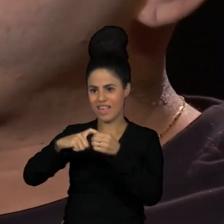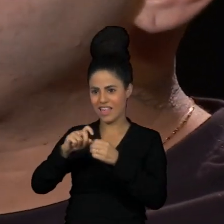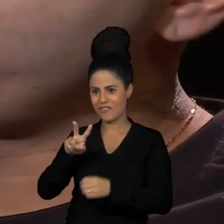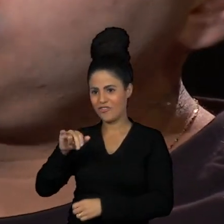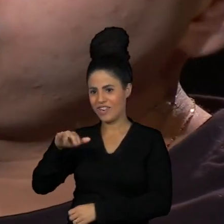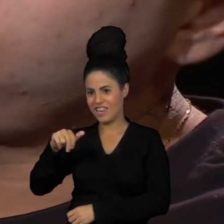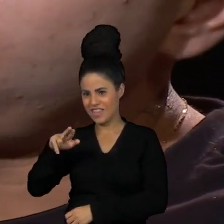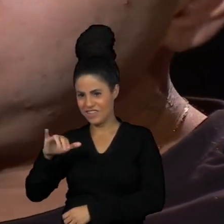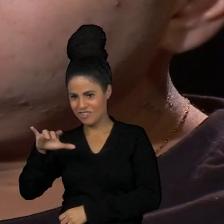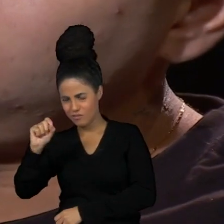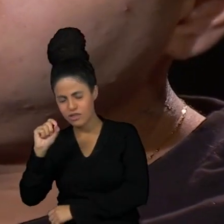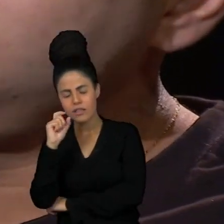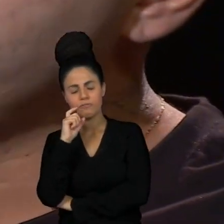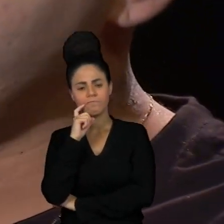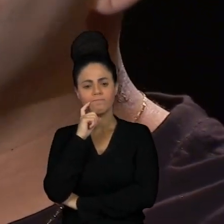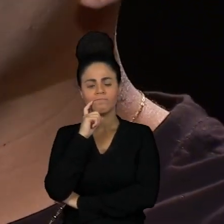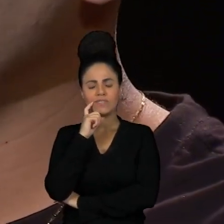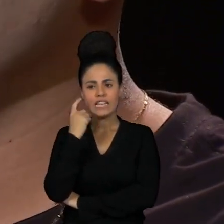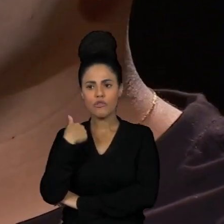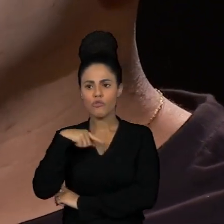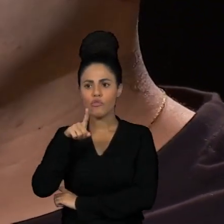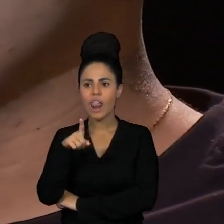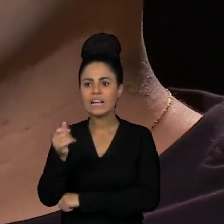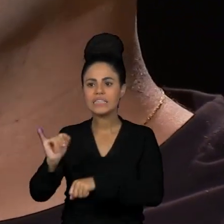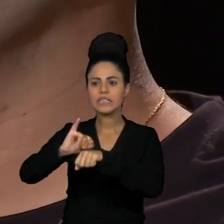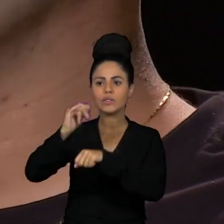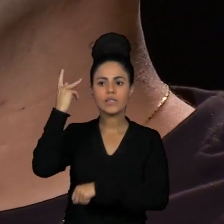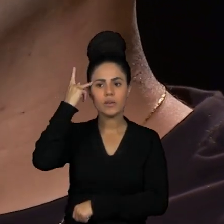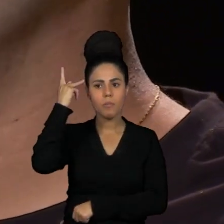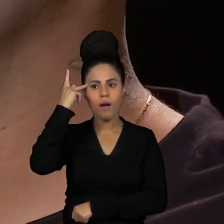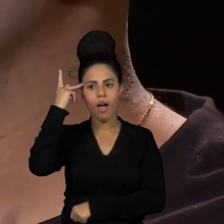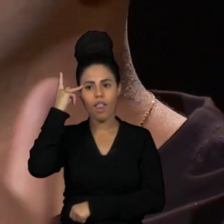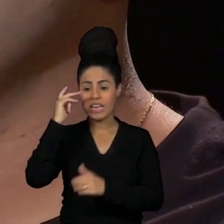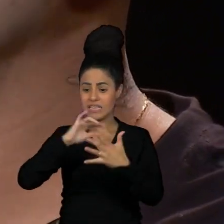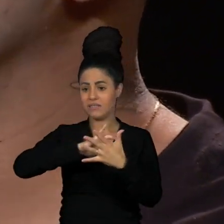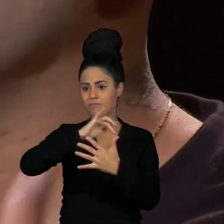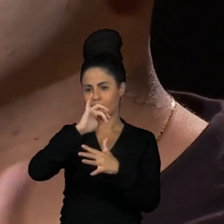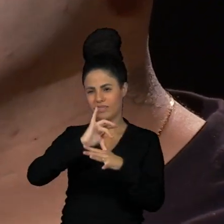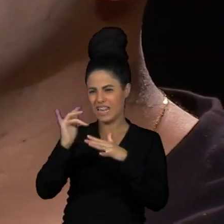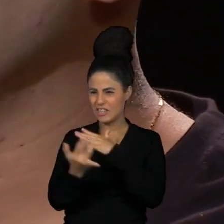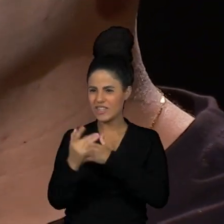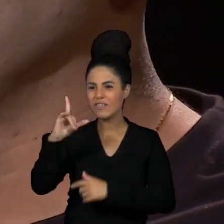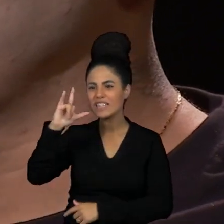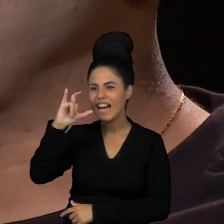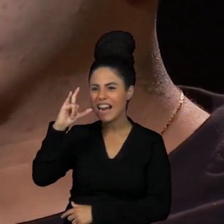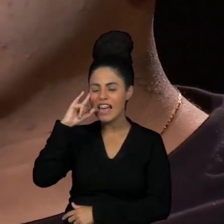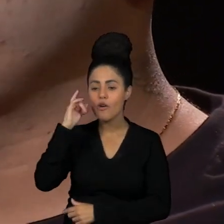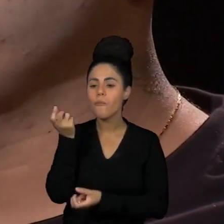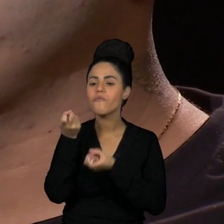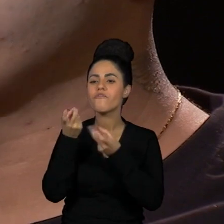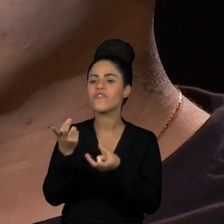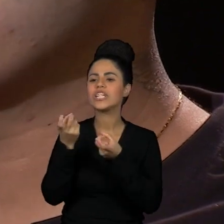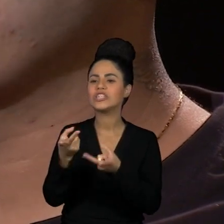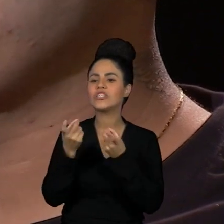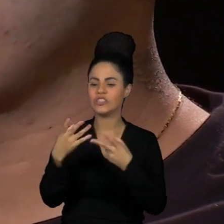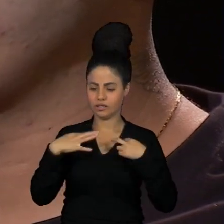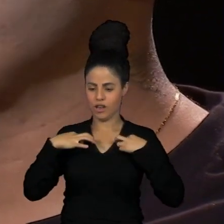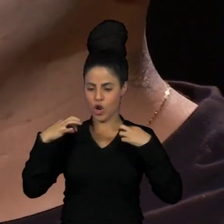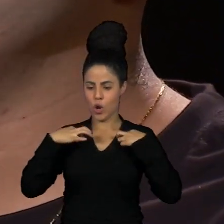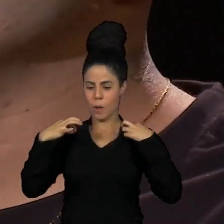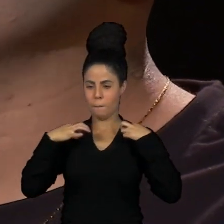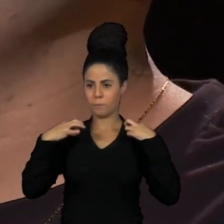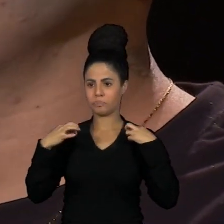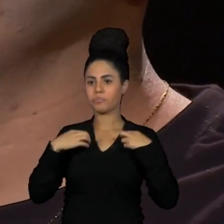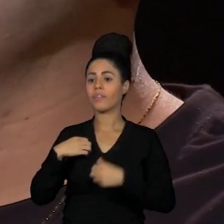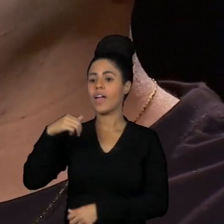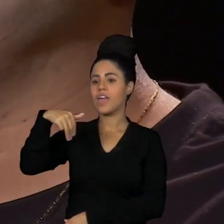gente comprava roupa no centro de São Paulo e vendia no Instagram. E a gente foi fazendo um renda extra. Na época o nome do Instagram era